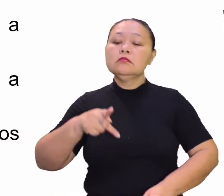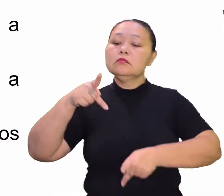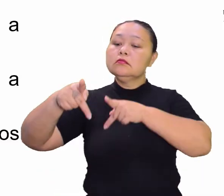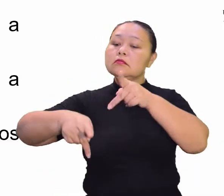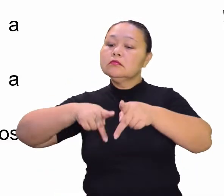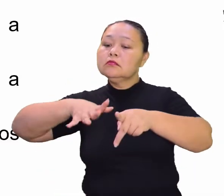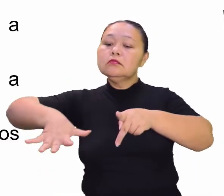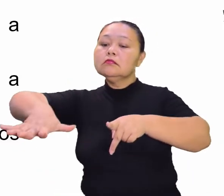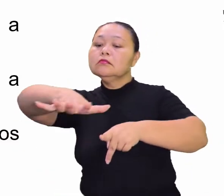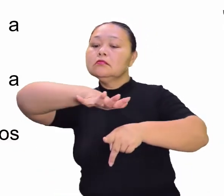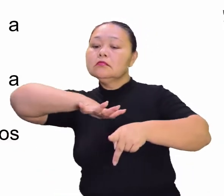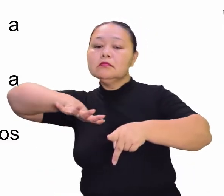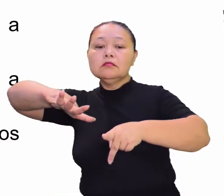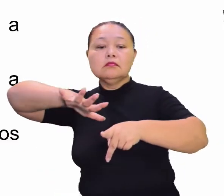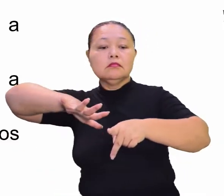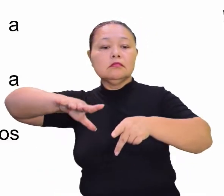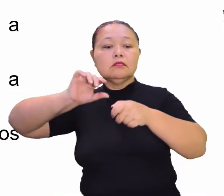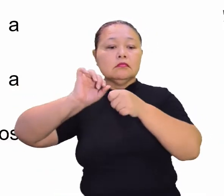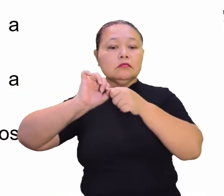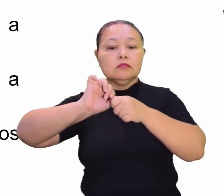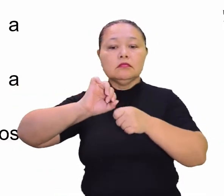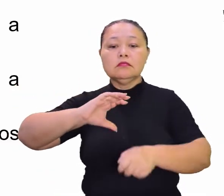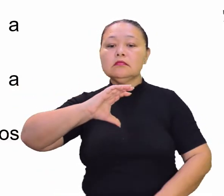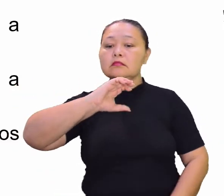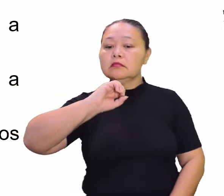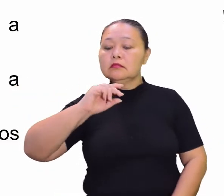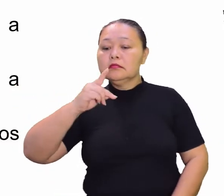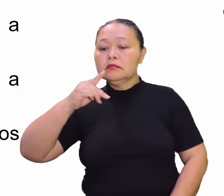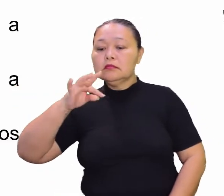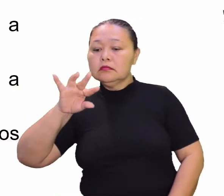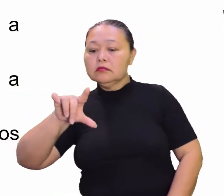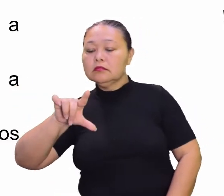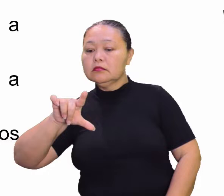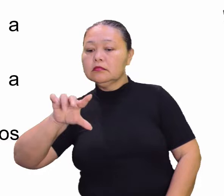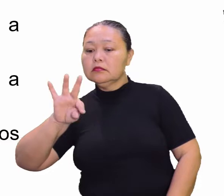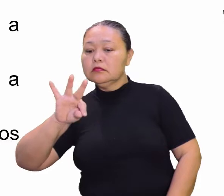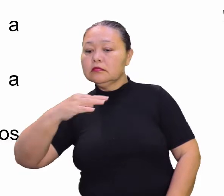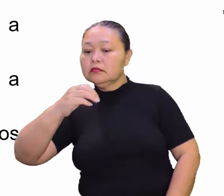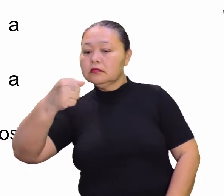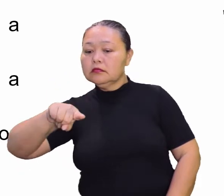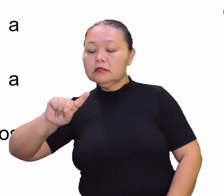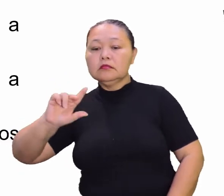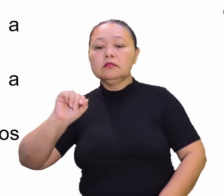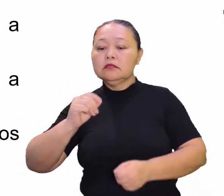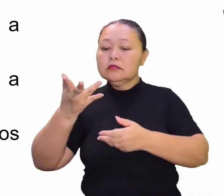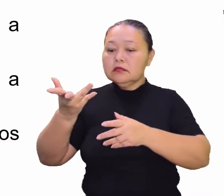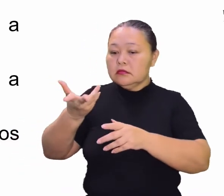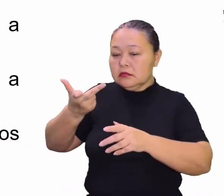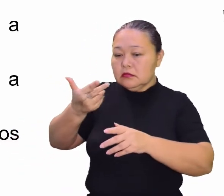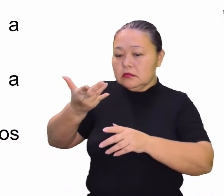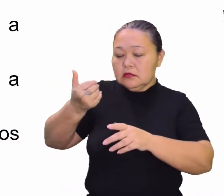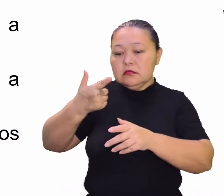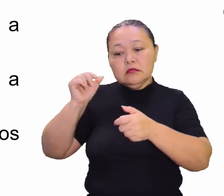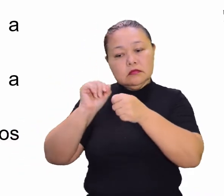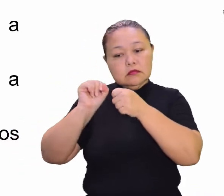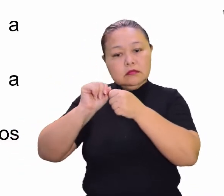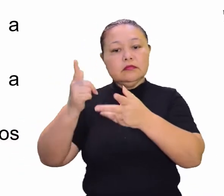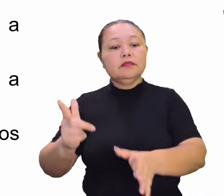Populista, cooptar, né? Fazer com que aquela pessoa seja persuadida a fazer